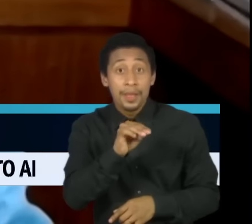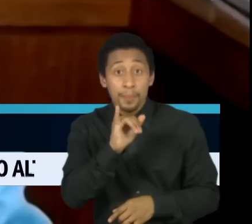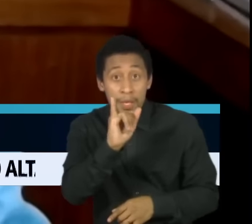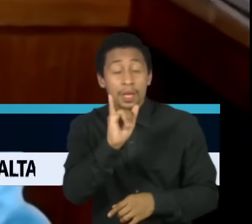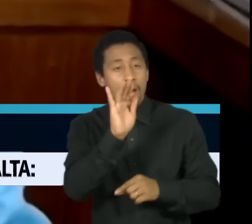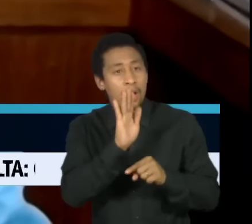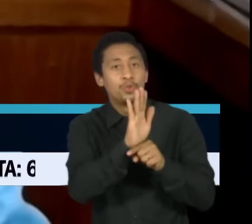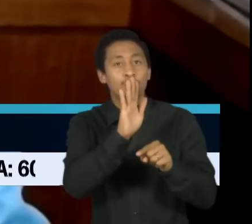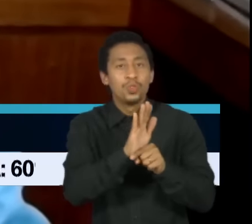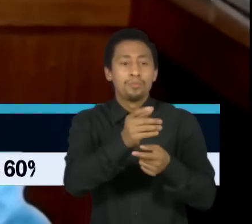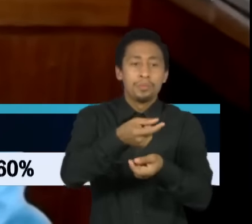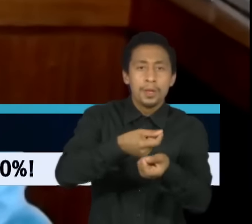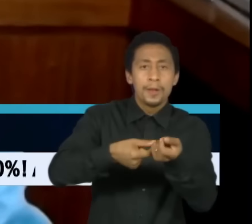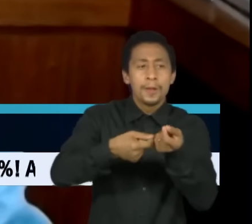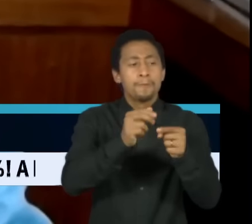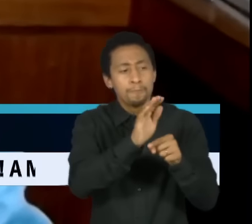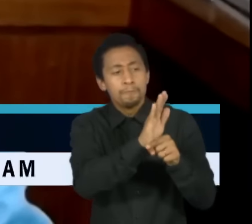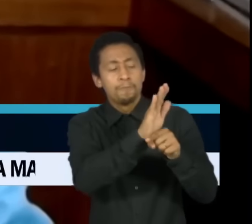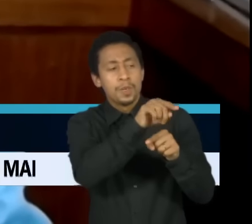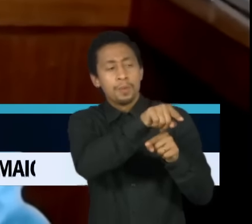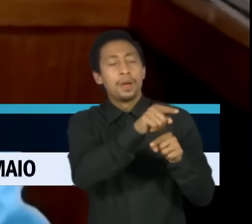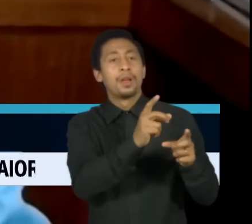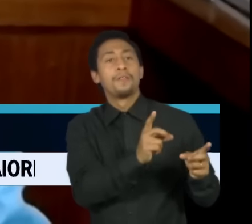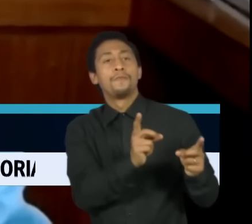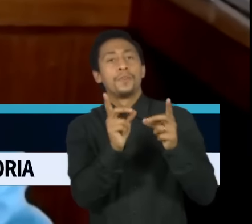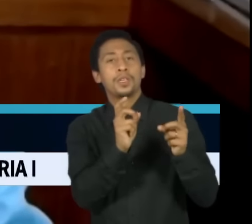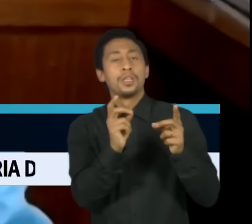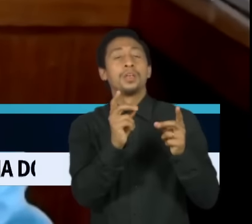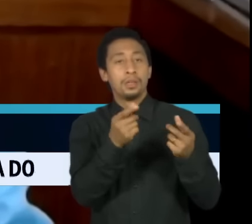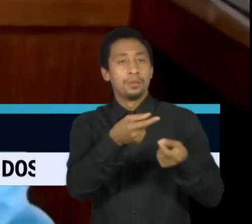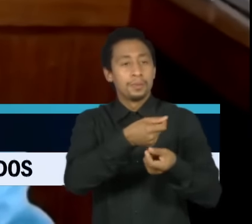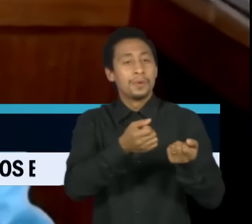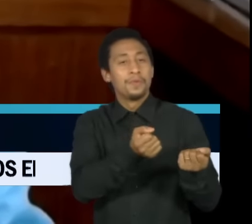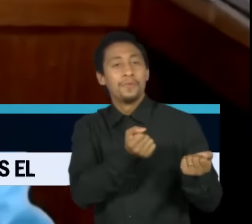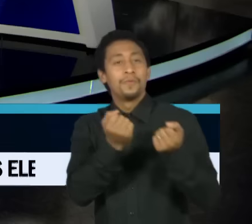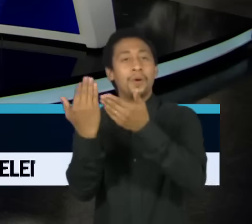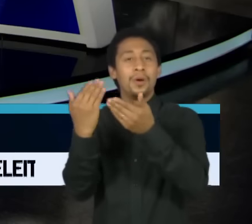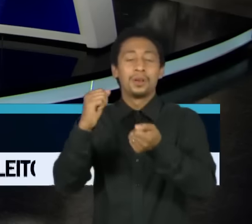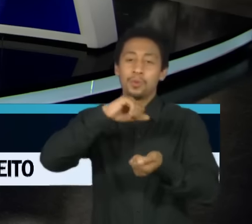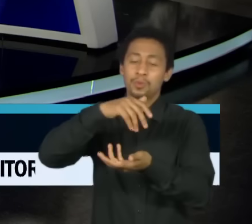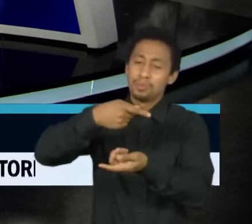de recursos para financiar importações, manter a economia funcionando.